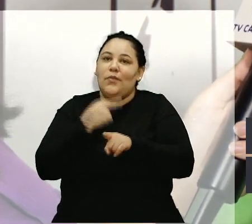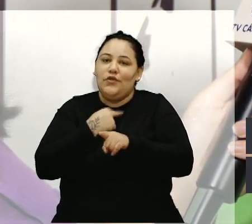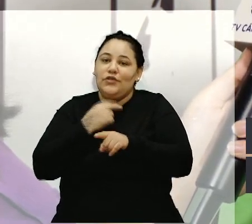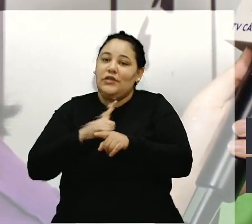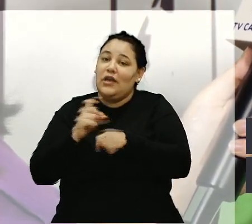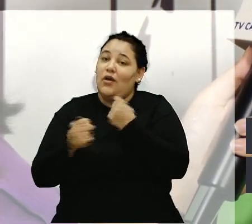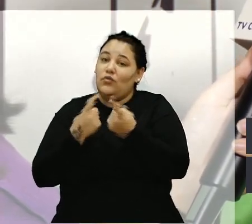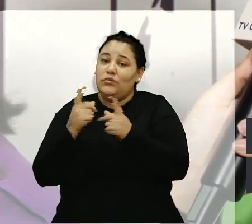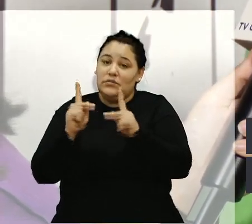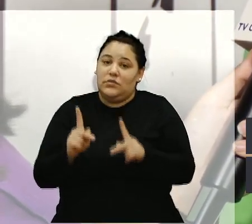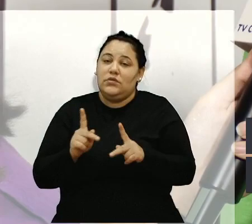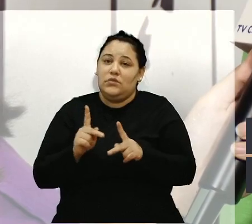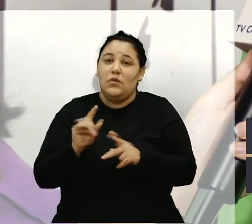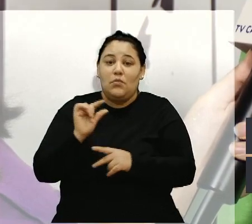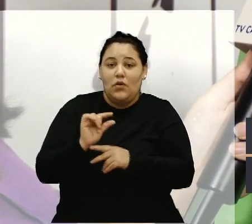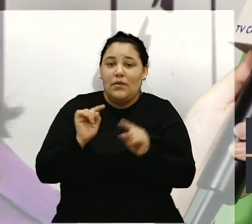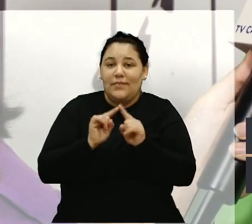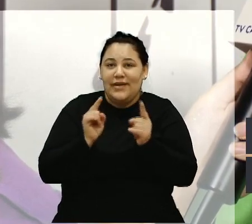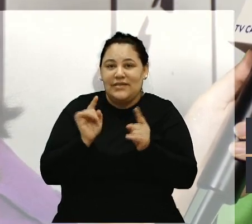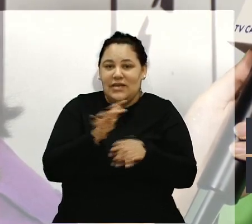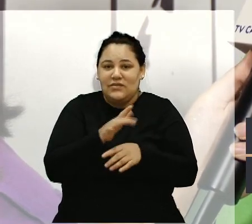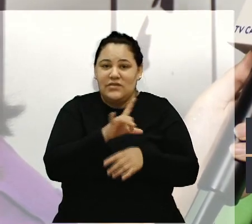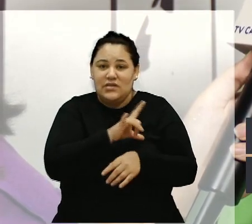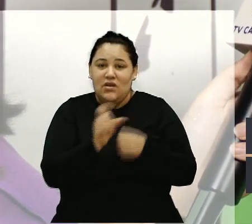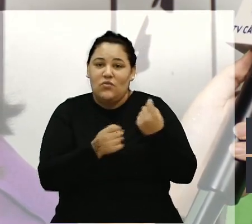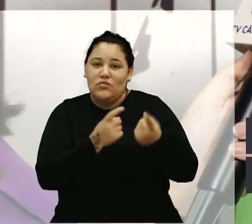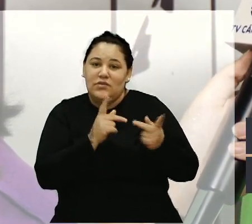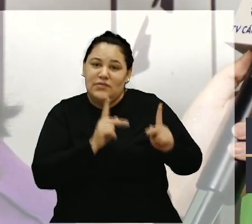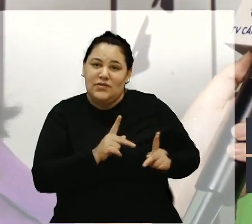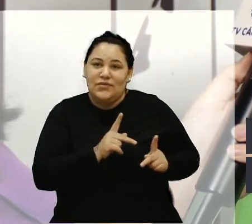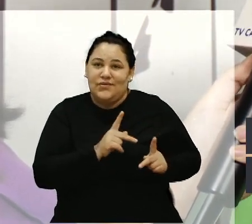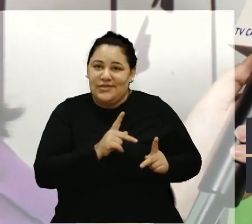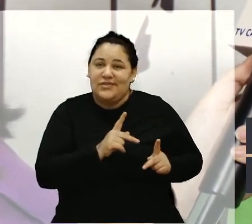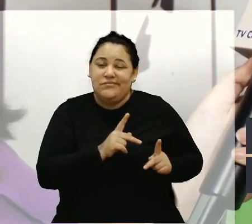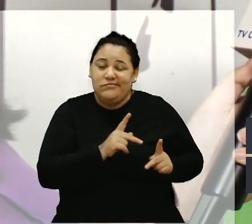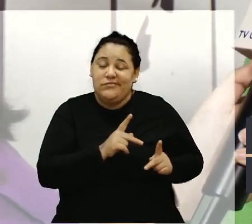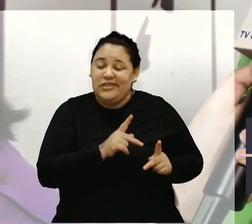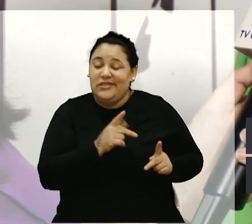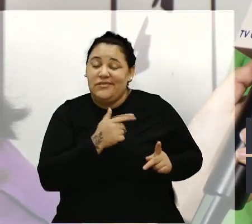às vezes que se oportunizam disso e querem ganhar uma